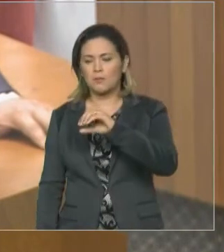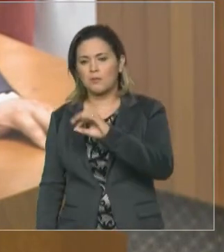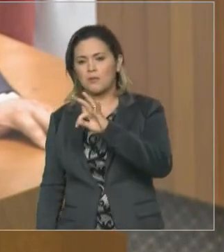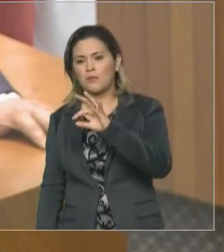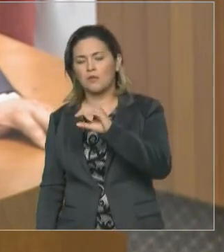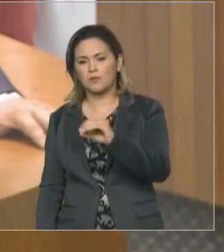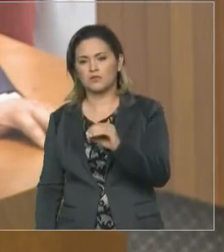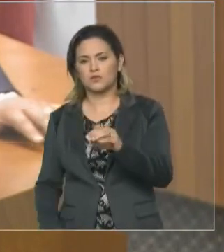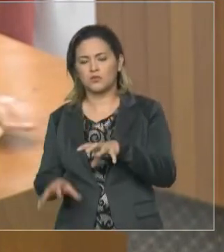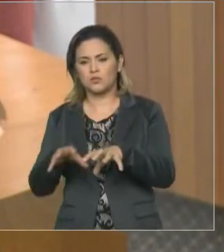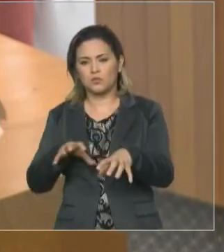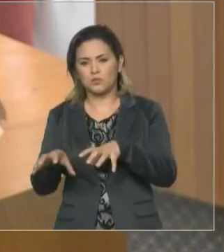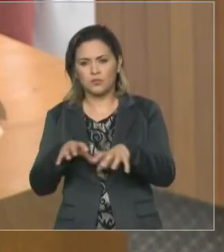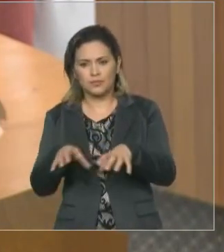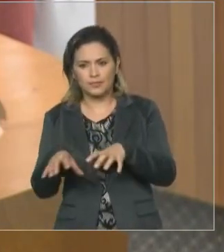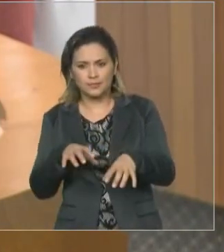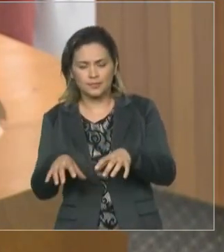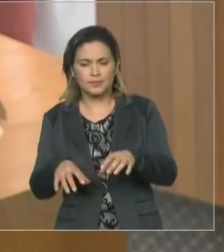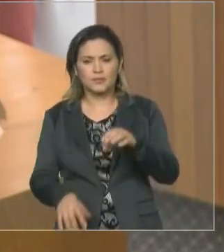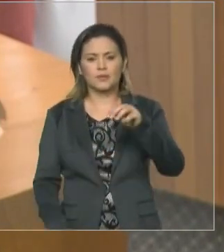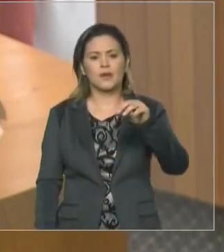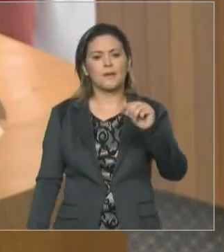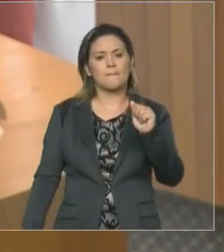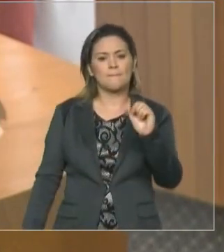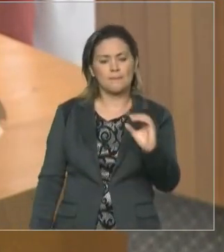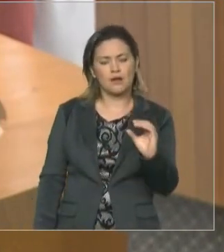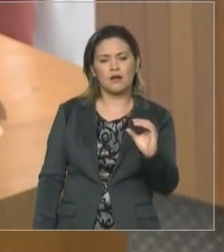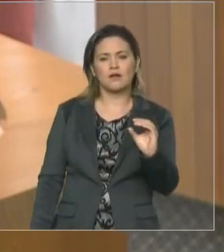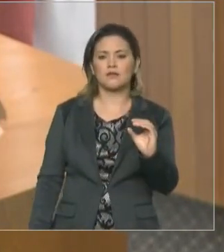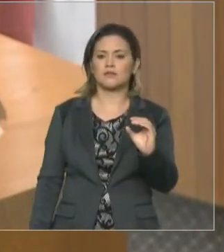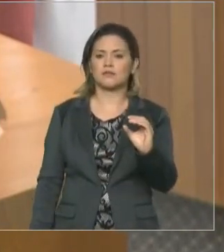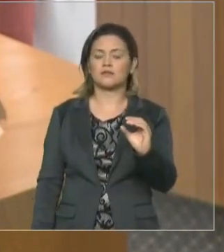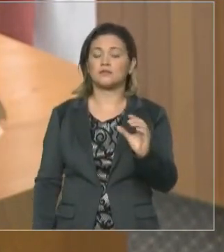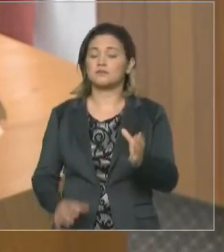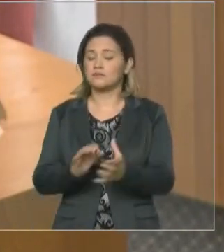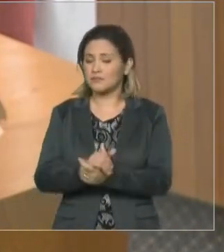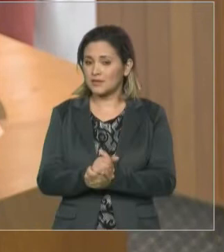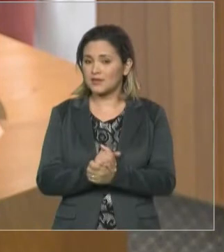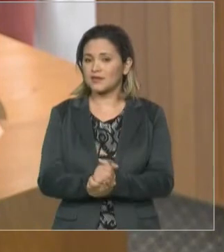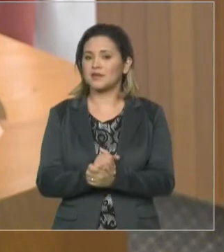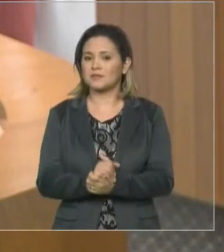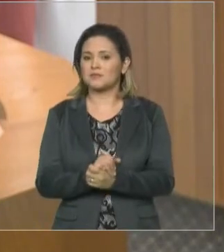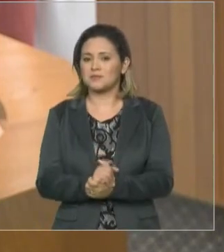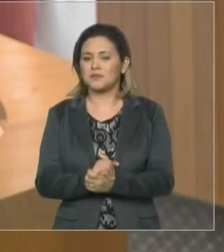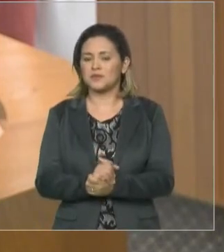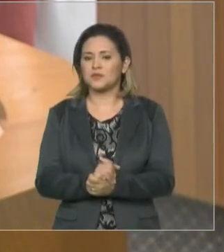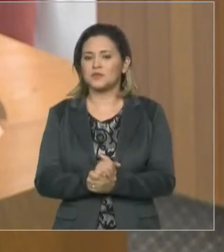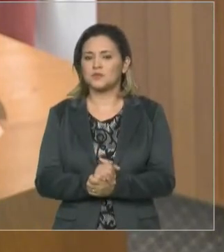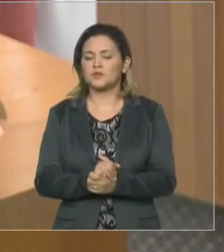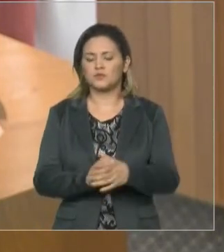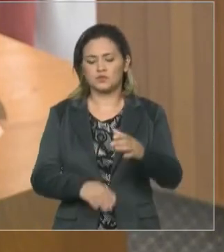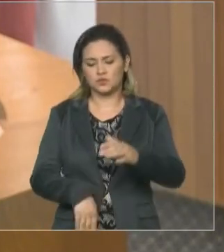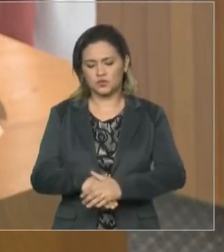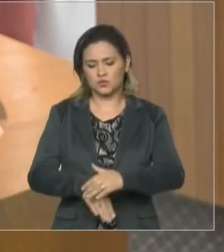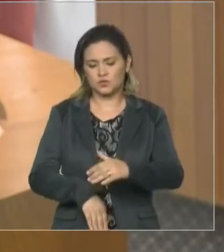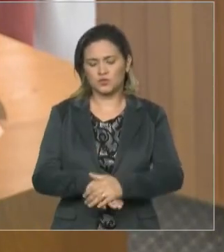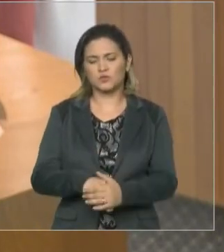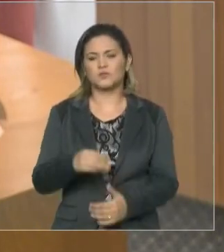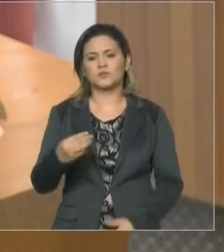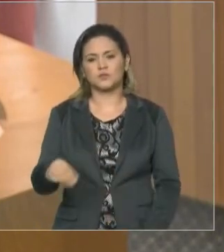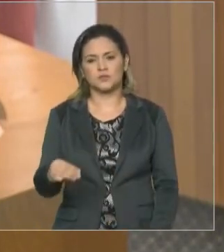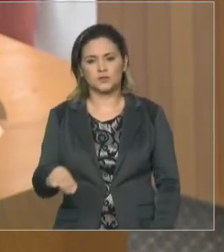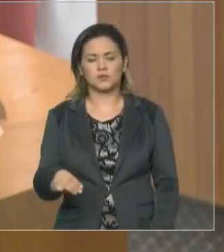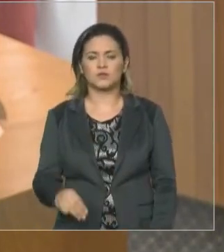Sampaio Correa, de modo que está de parabéns o futebol maranhense, está de parabéns